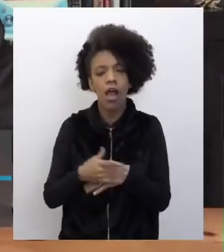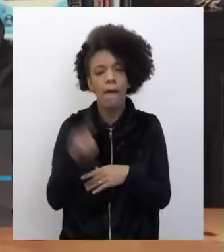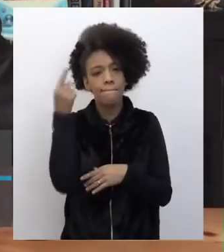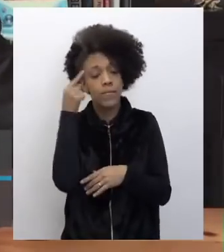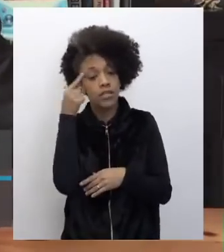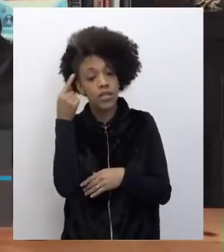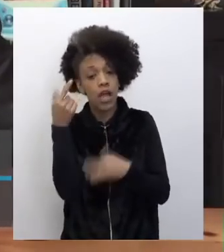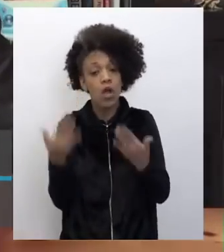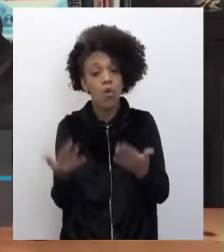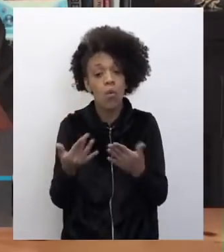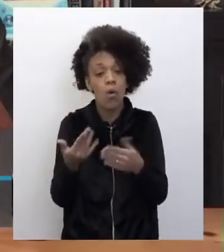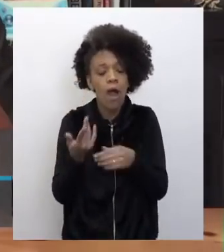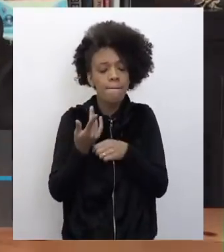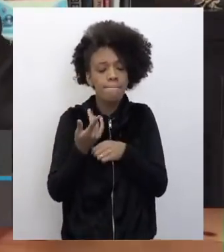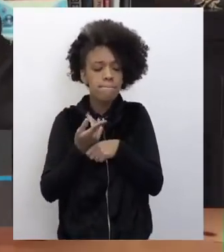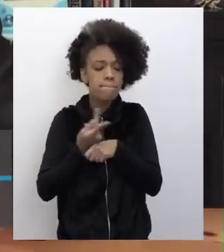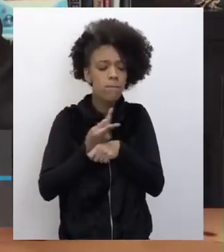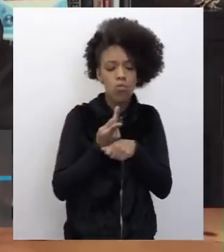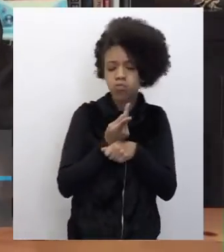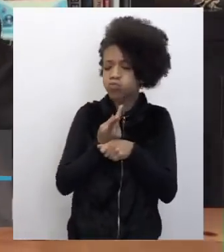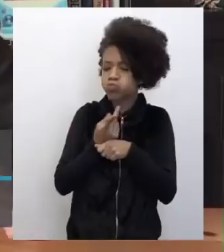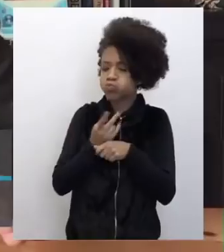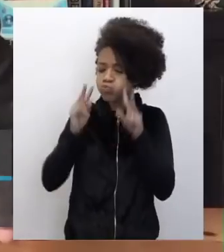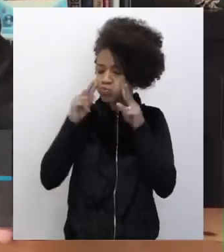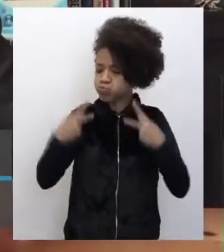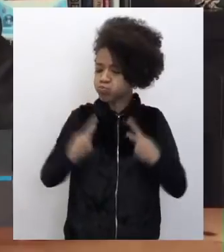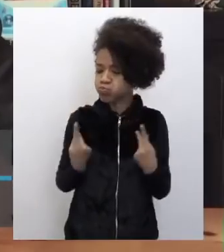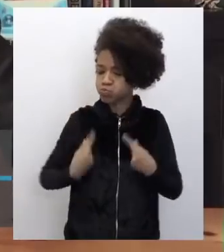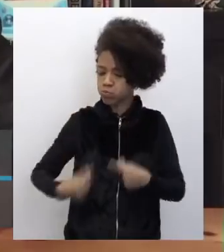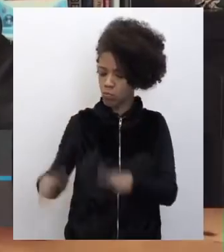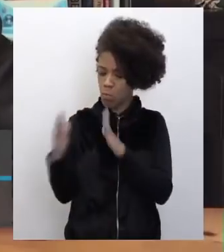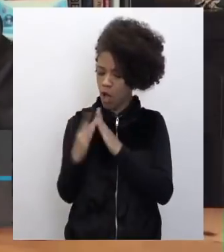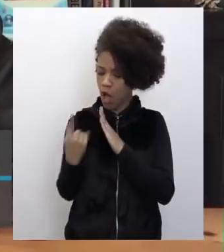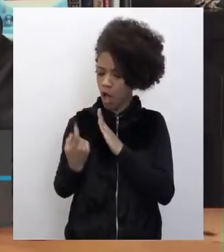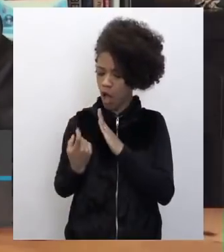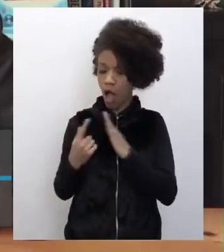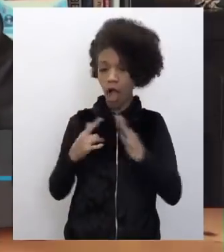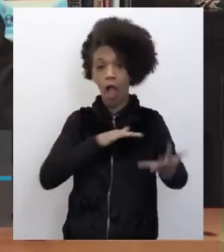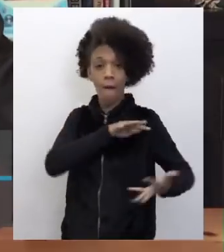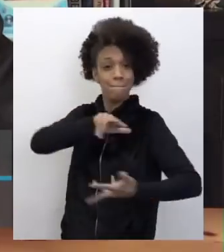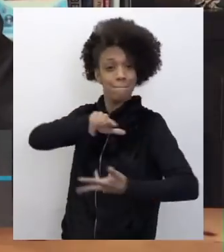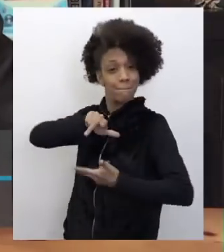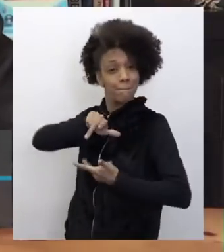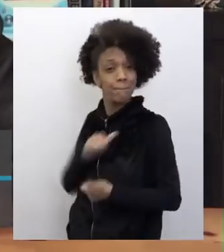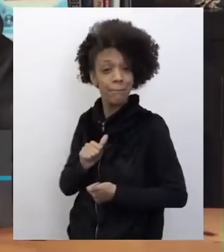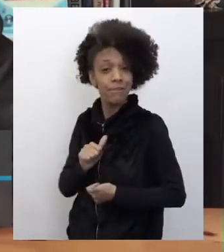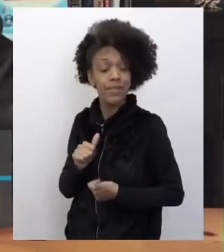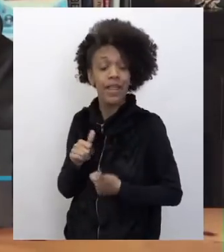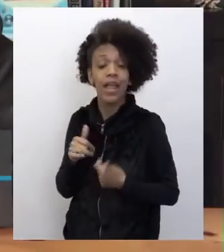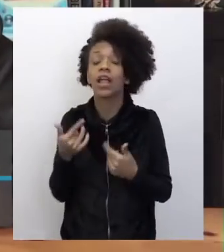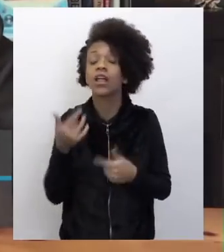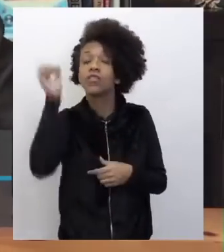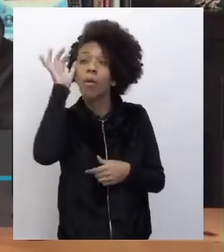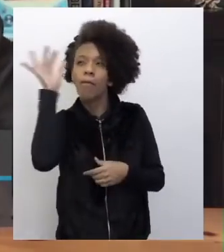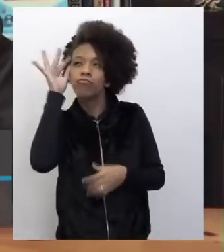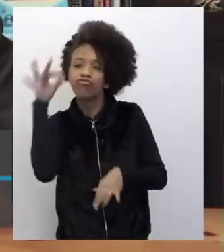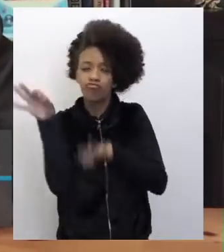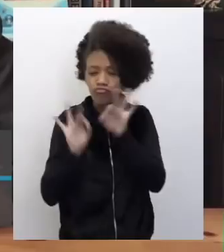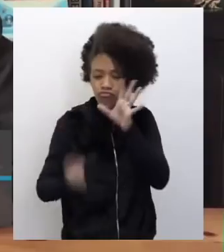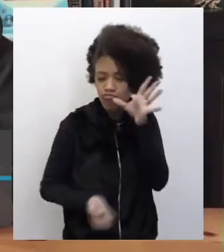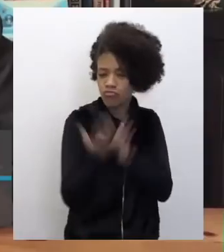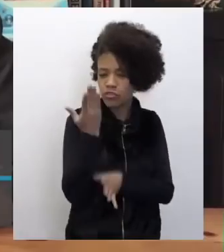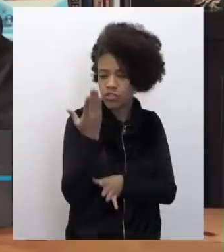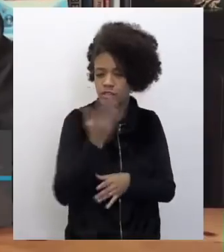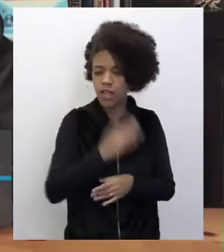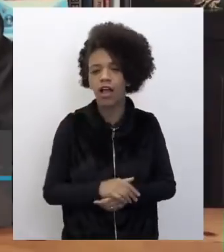enquanto terráqueos habitando uma única casa, o planeta Terra. Que vocês imaginem, criem e compartilhem muito até